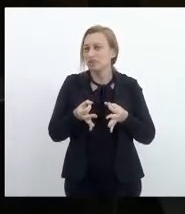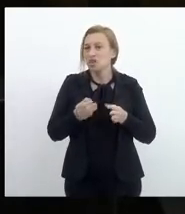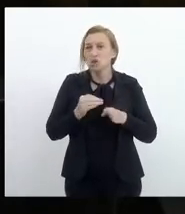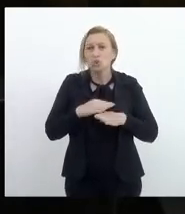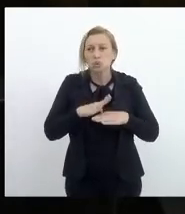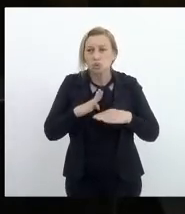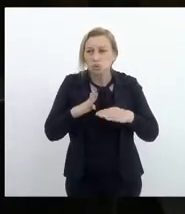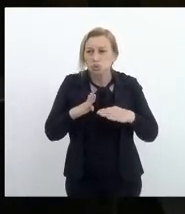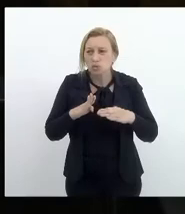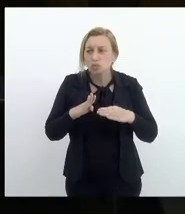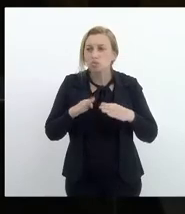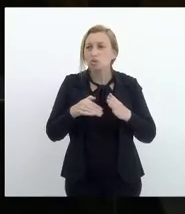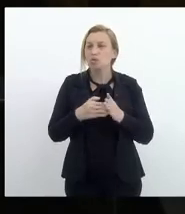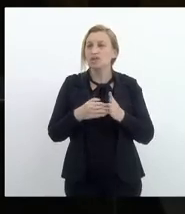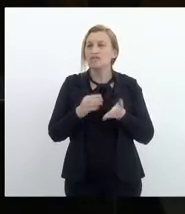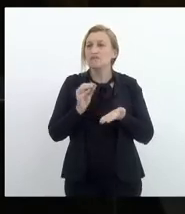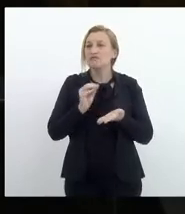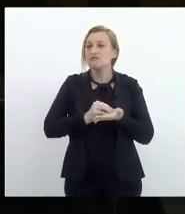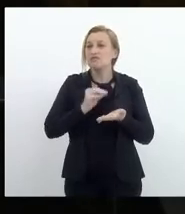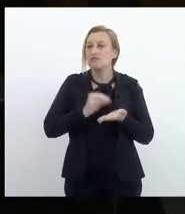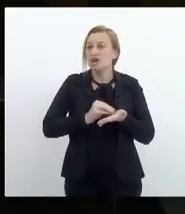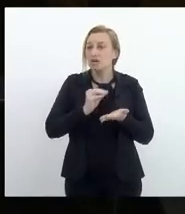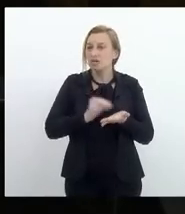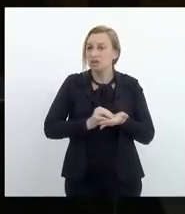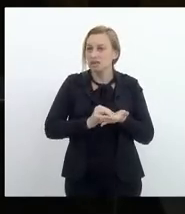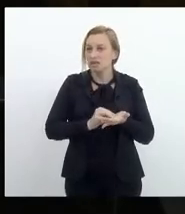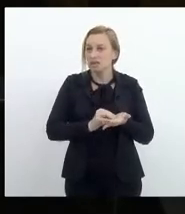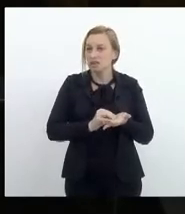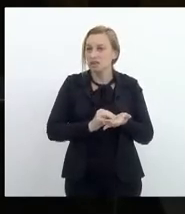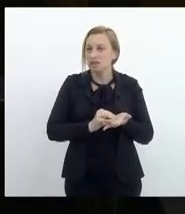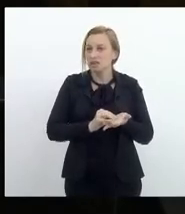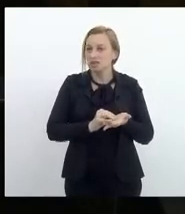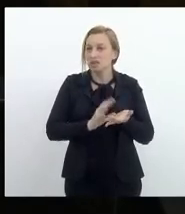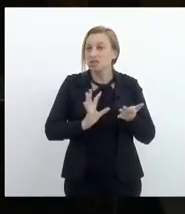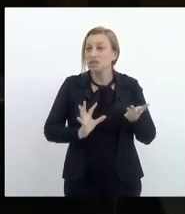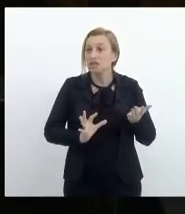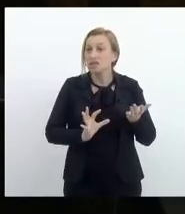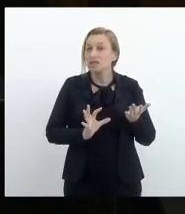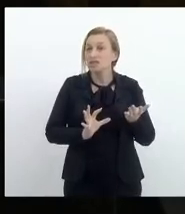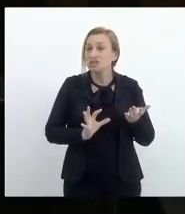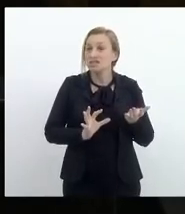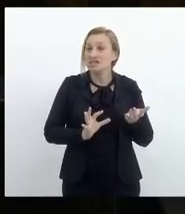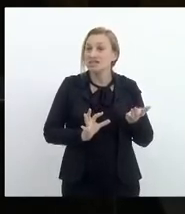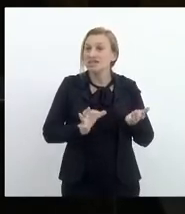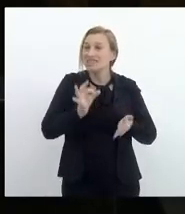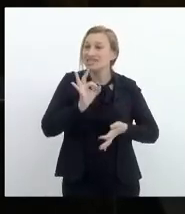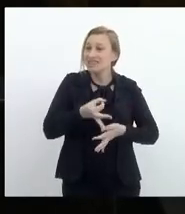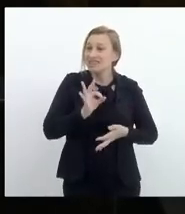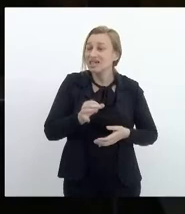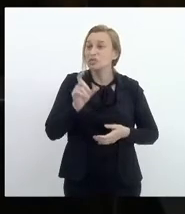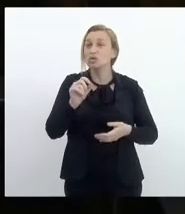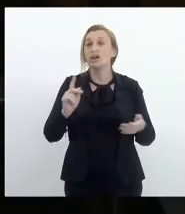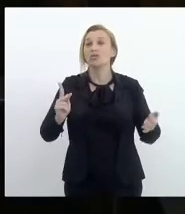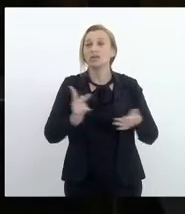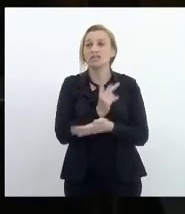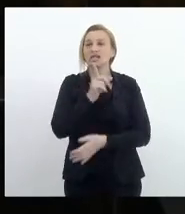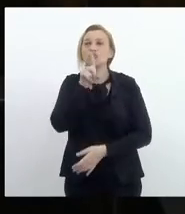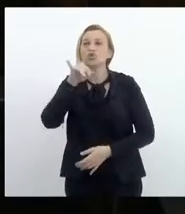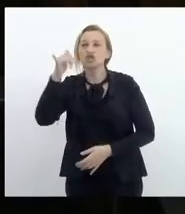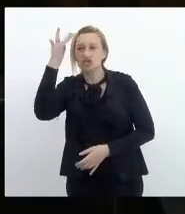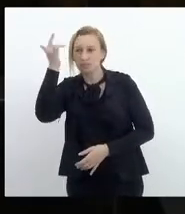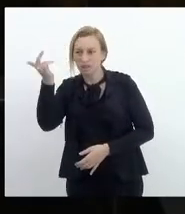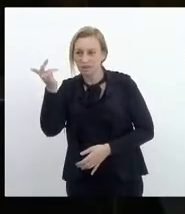Total falta de previsibilidade do que pode acontecer no dia de